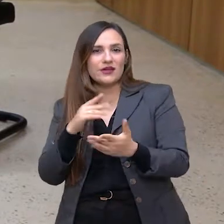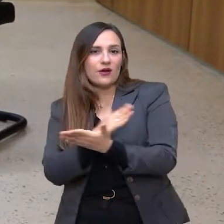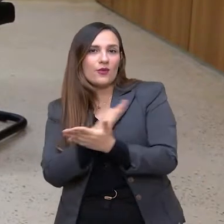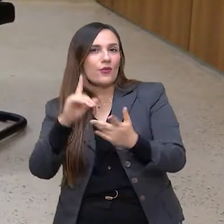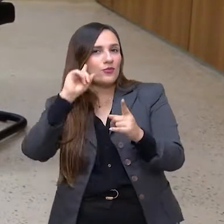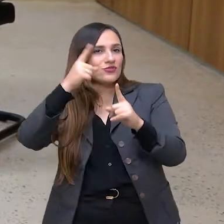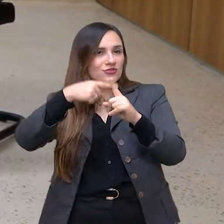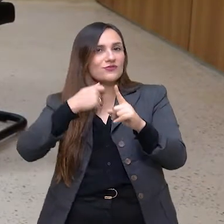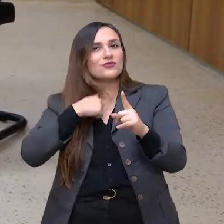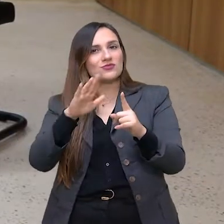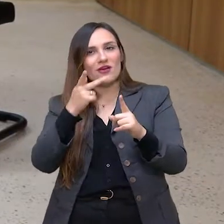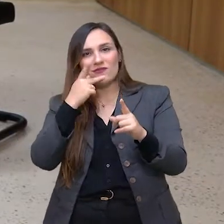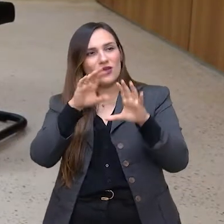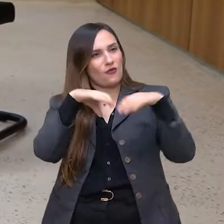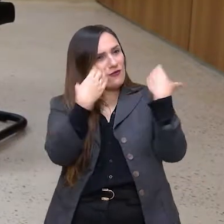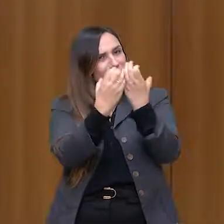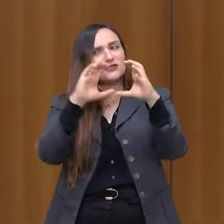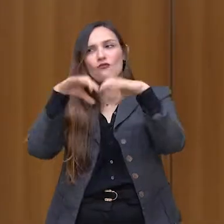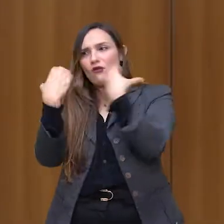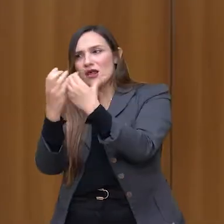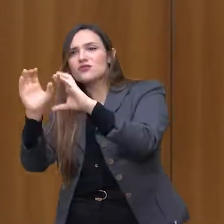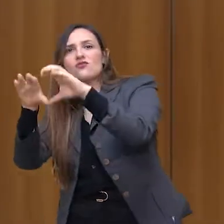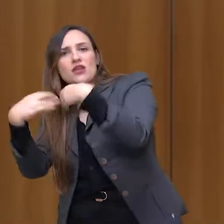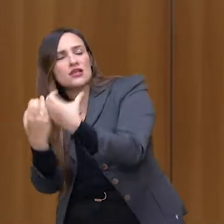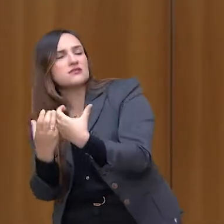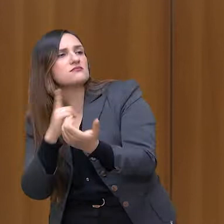do Milênio, após todas essas conferências que eu já